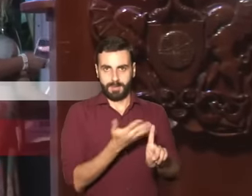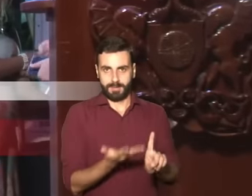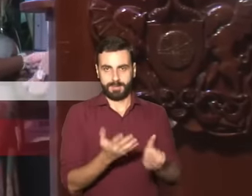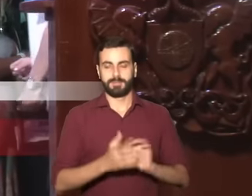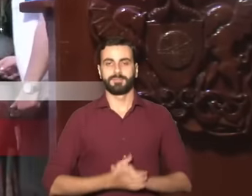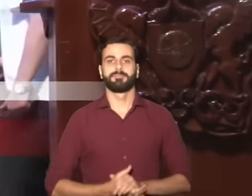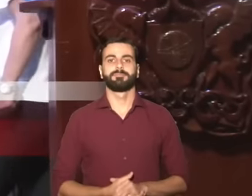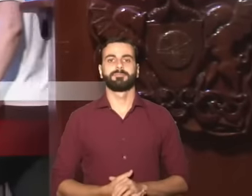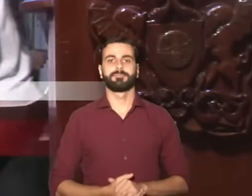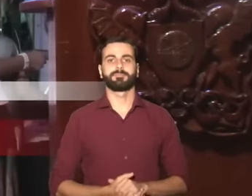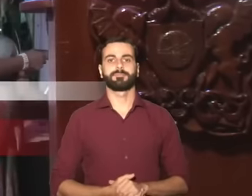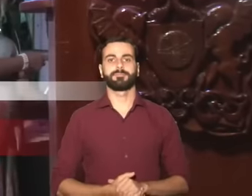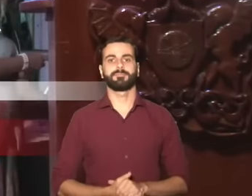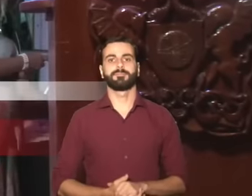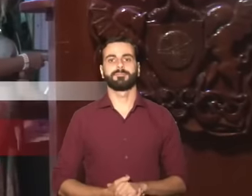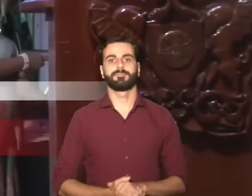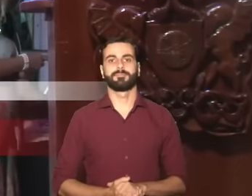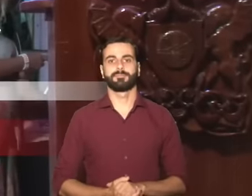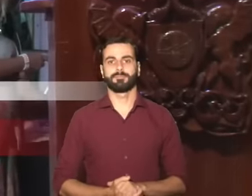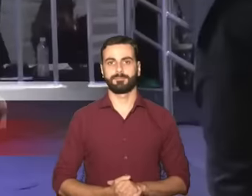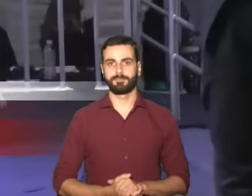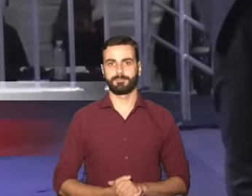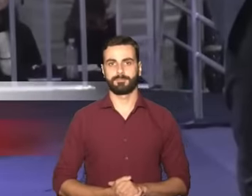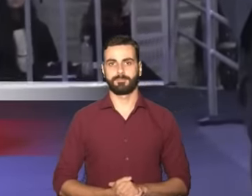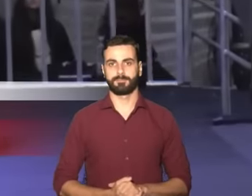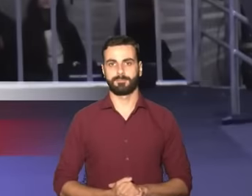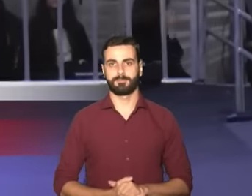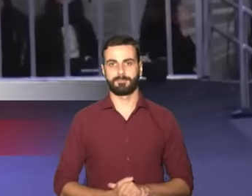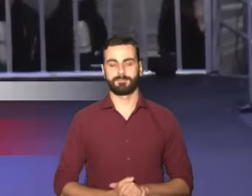aos homenageados.